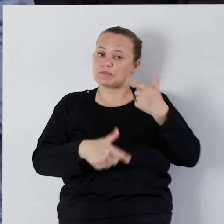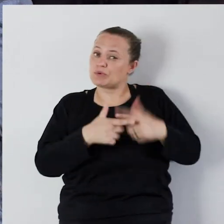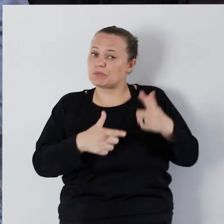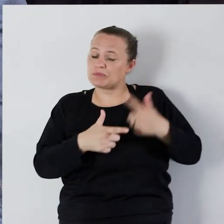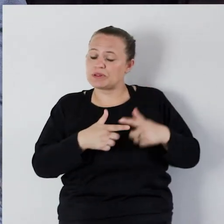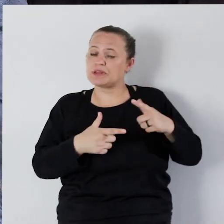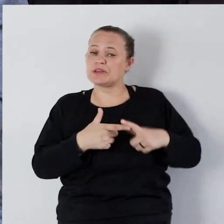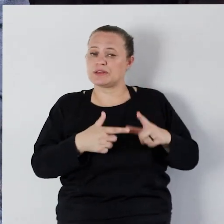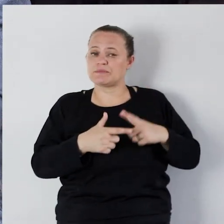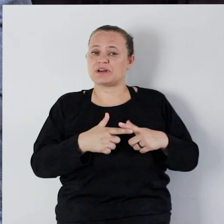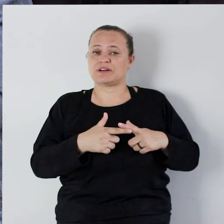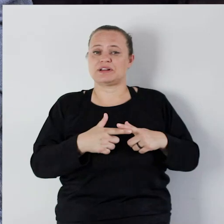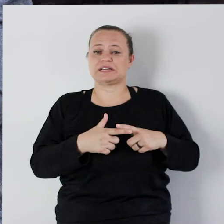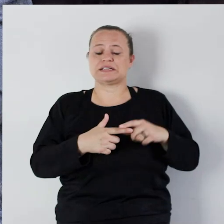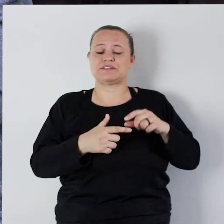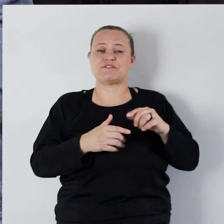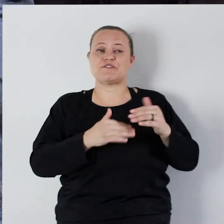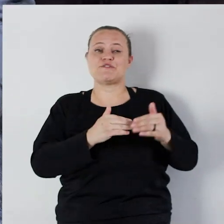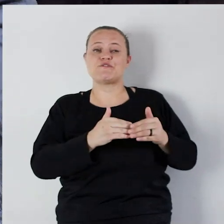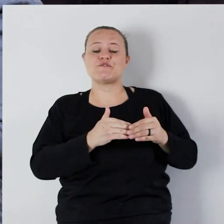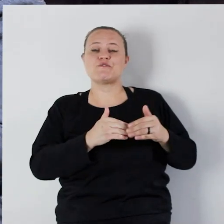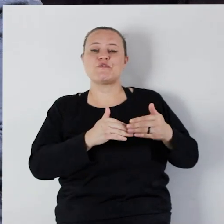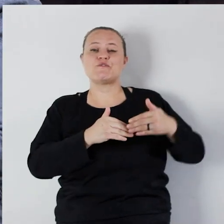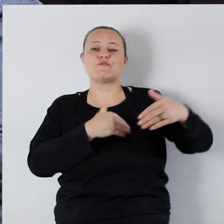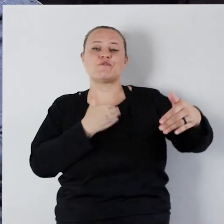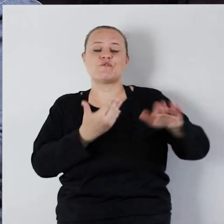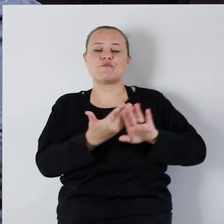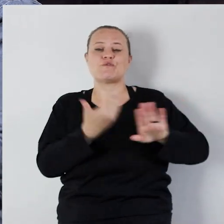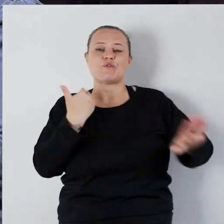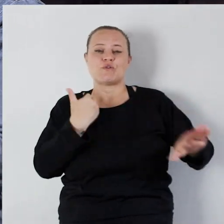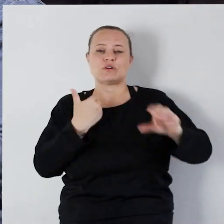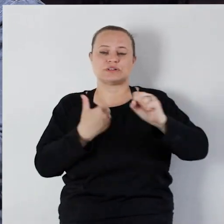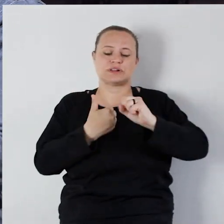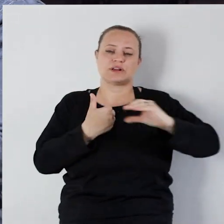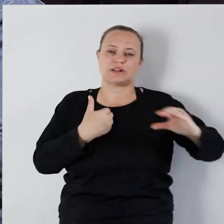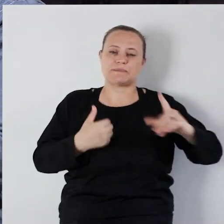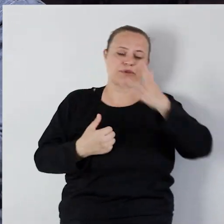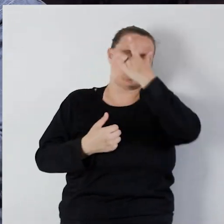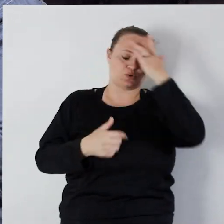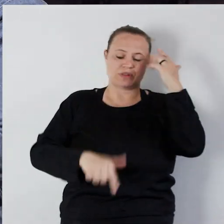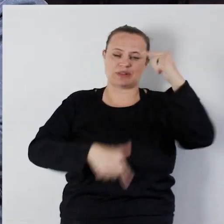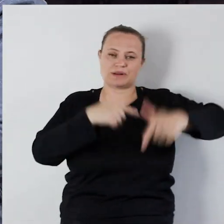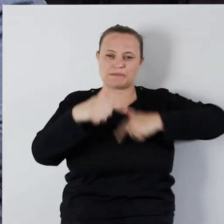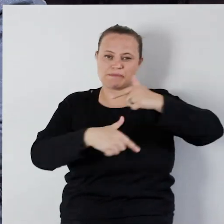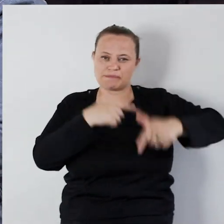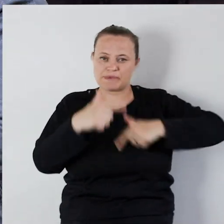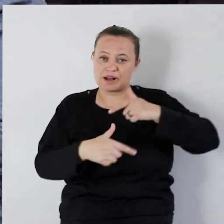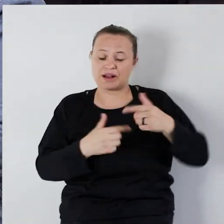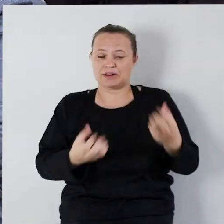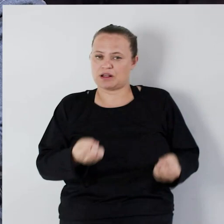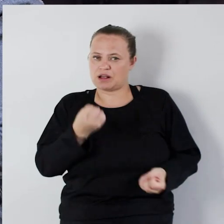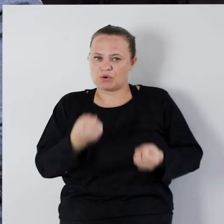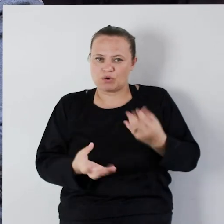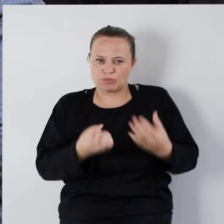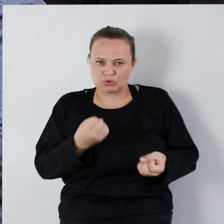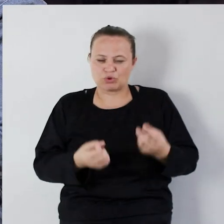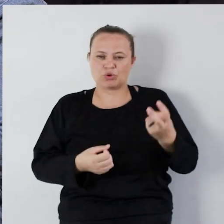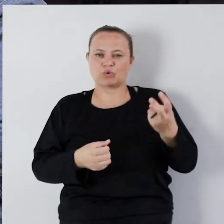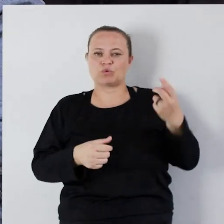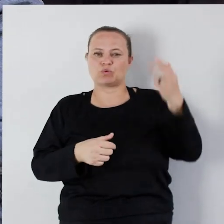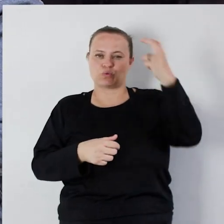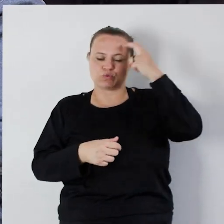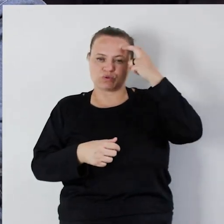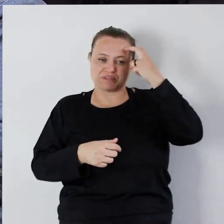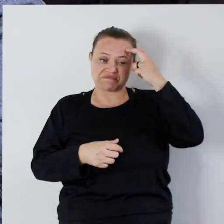dizer, não sei o que é pior ou melhor, mas na verdade sair também de Santa Catarina, né? A gente tem esse problema muito sério de Santa Catarina forma